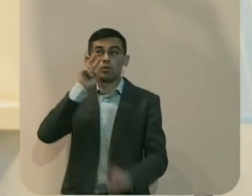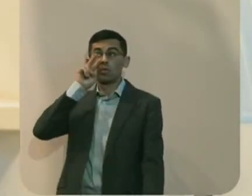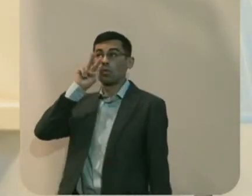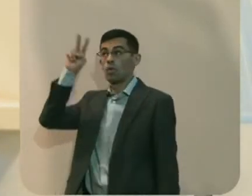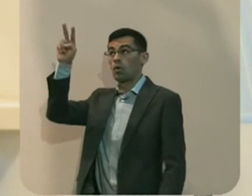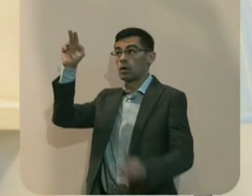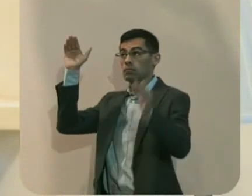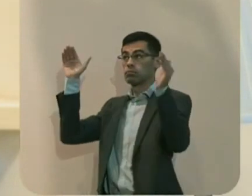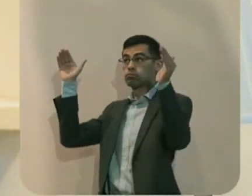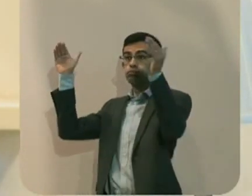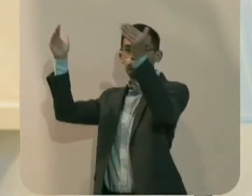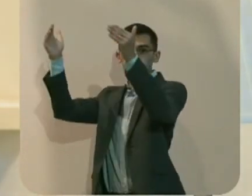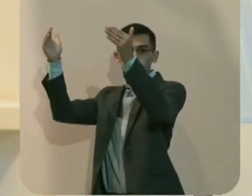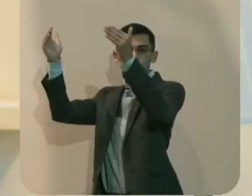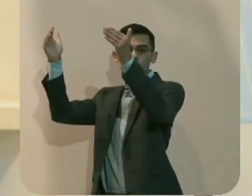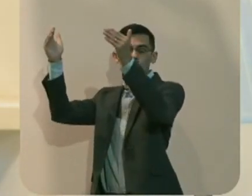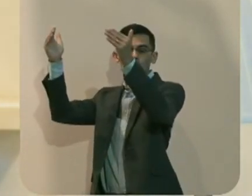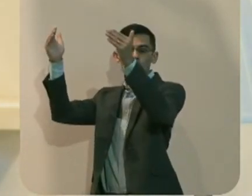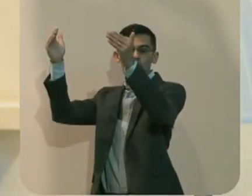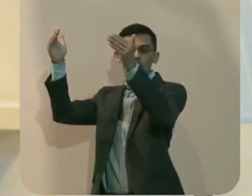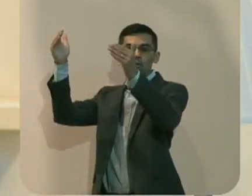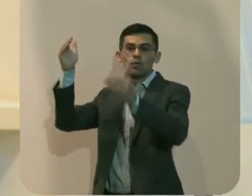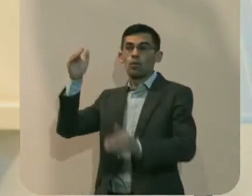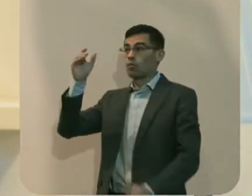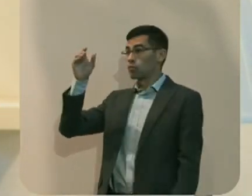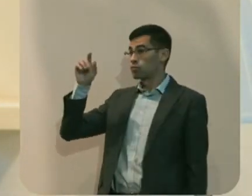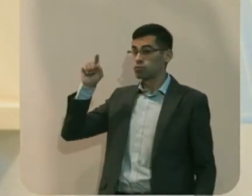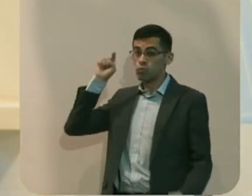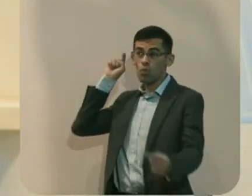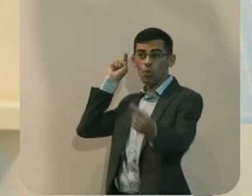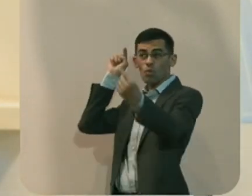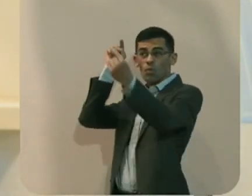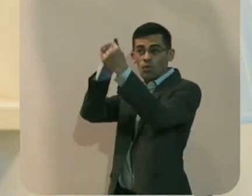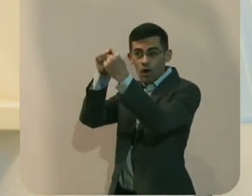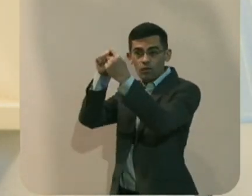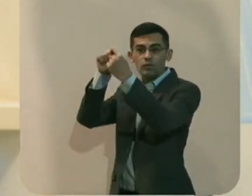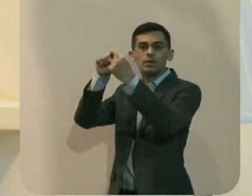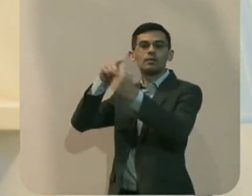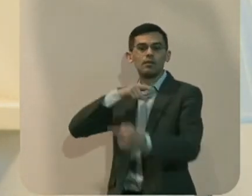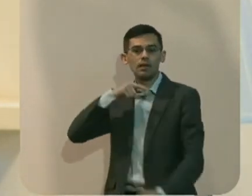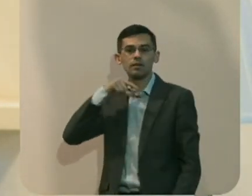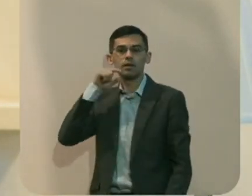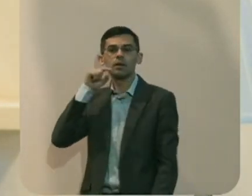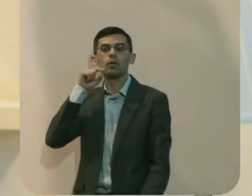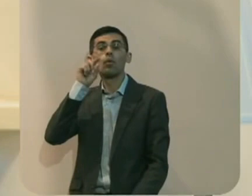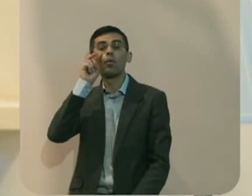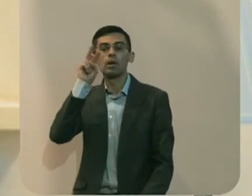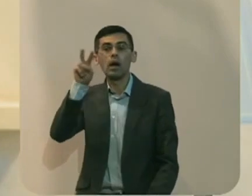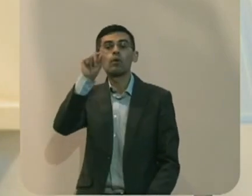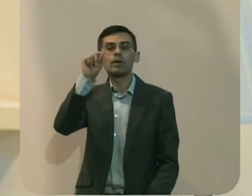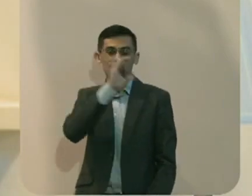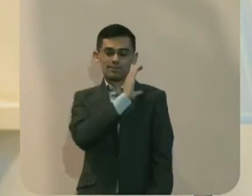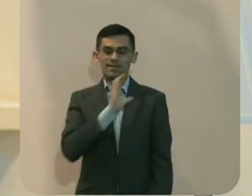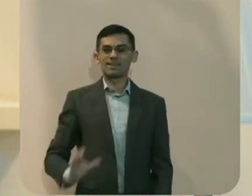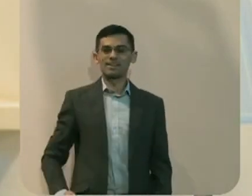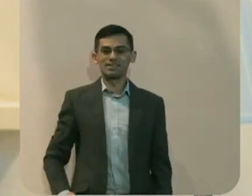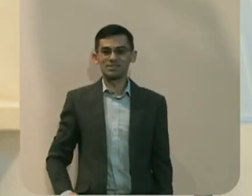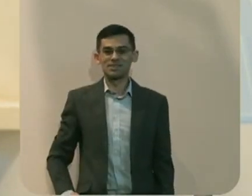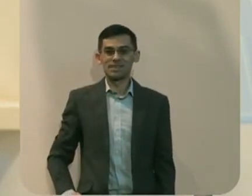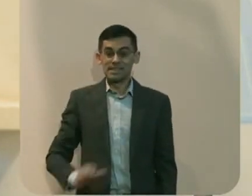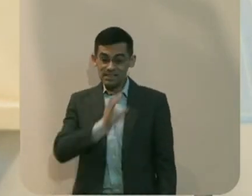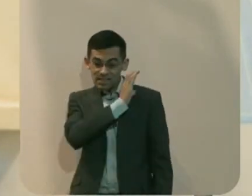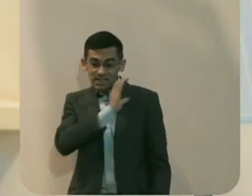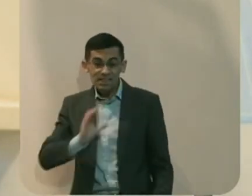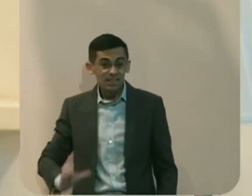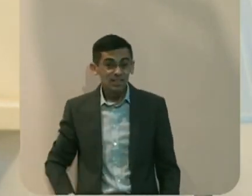alvo. E aí ele acrescenta, o alvo que nós temos que olhar é para Cristo. Cristo